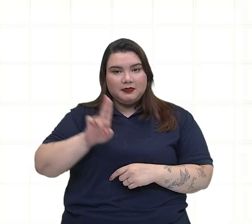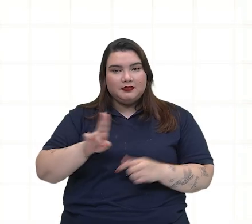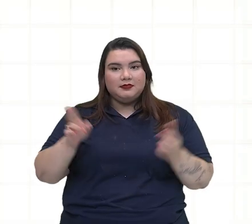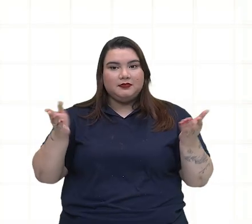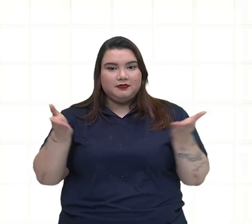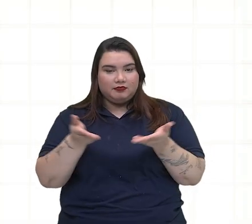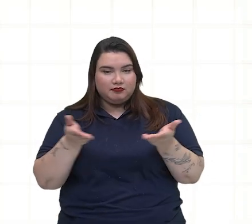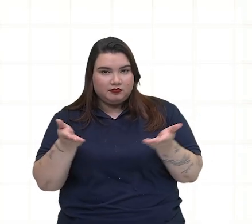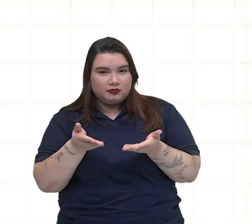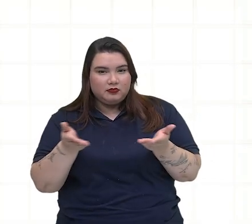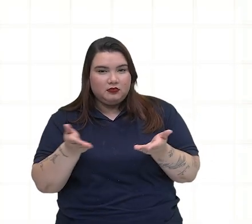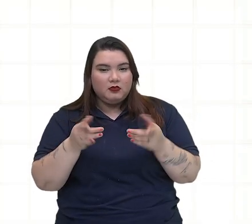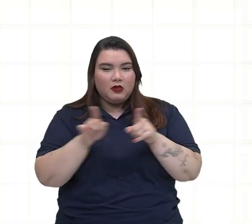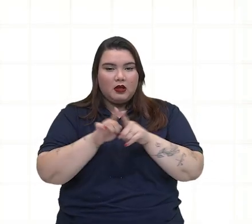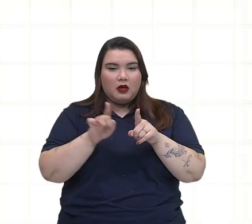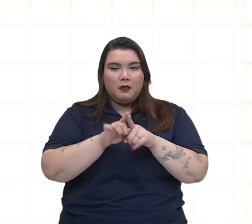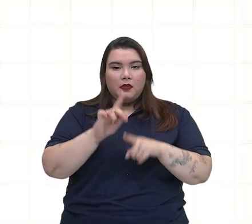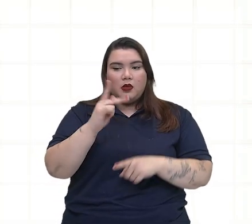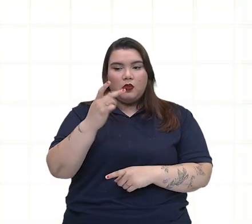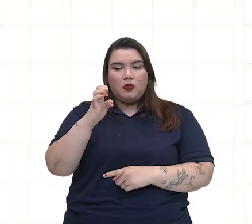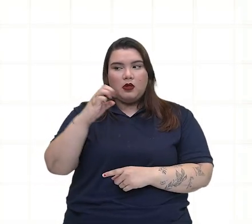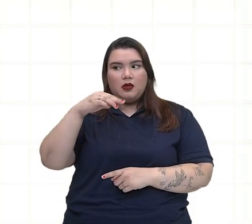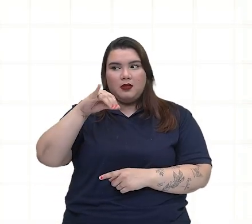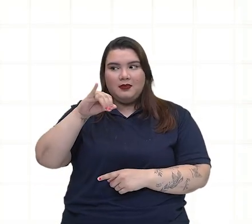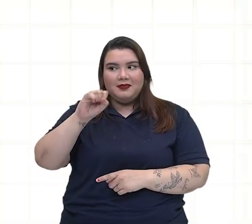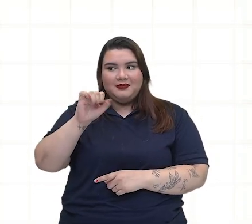é utilizado no hemisfério norte,